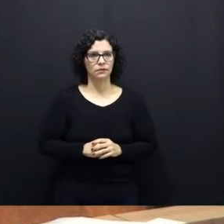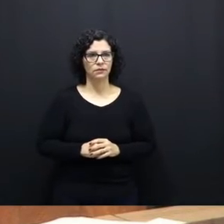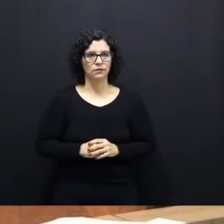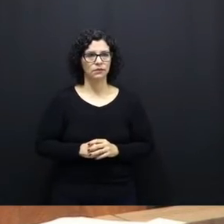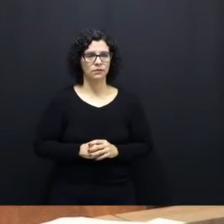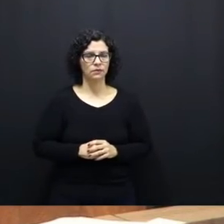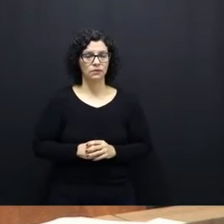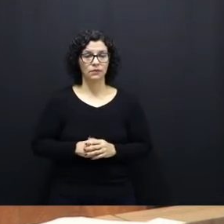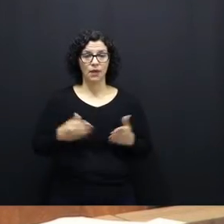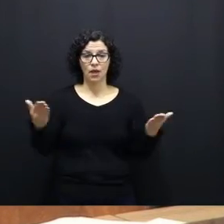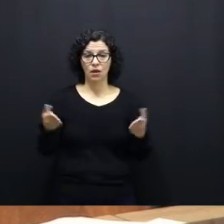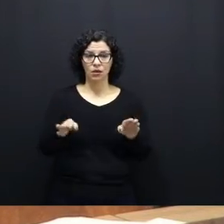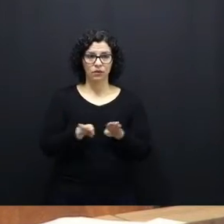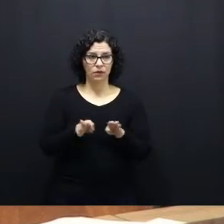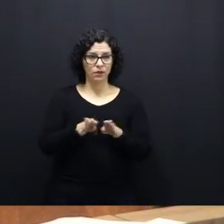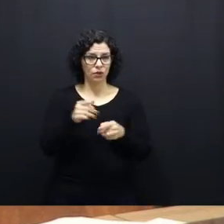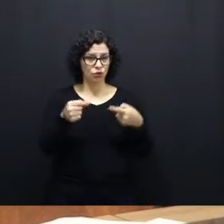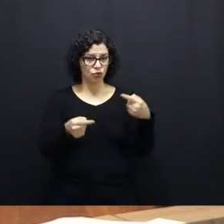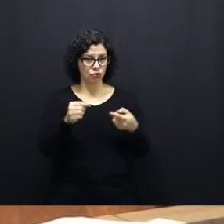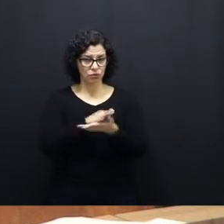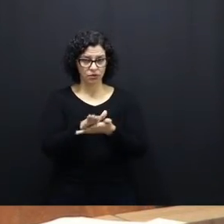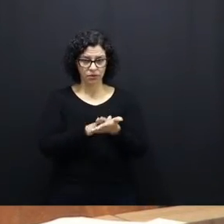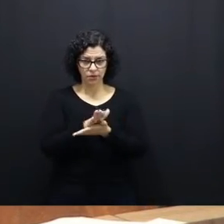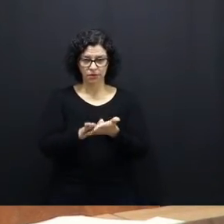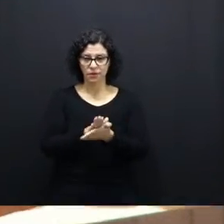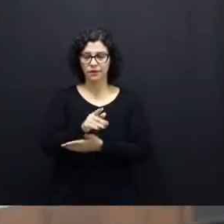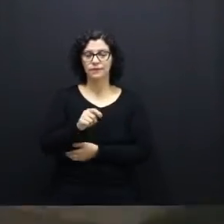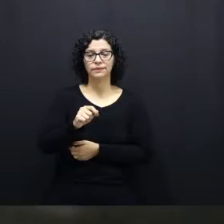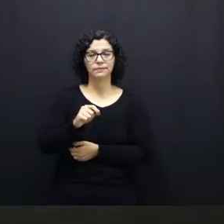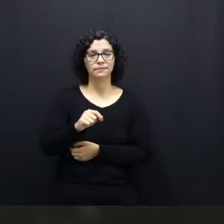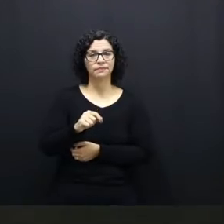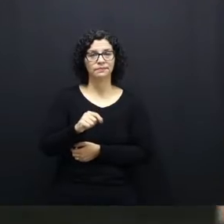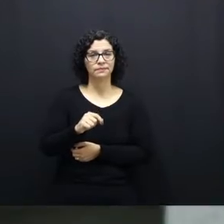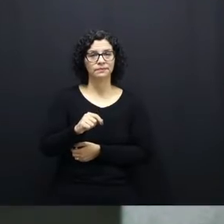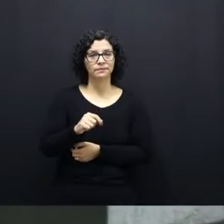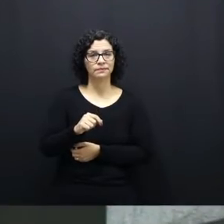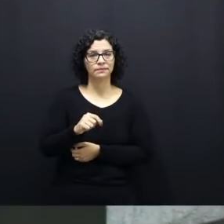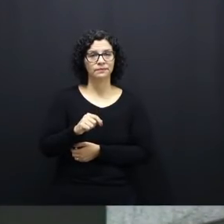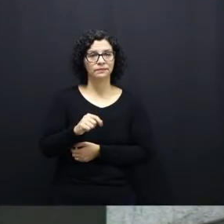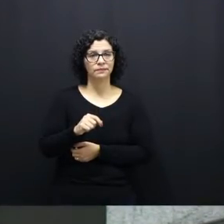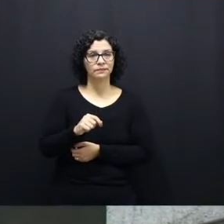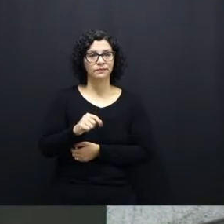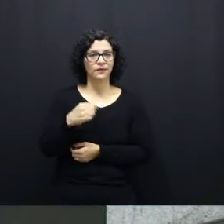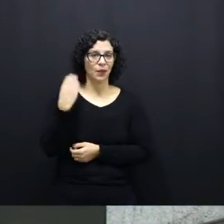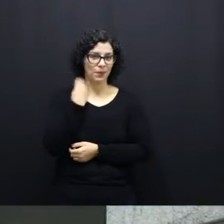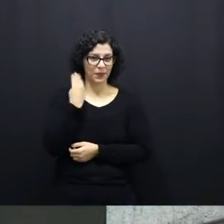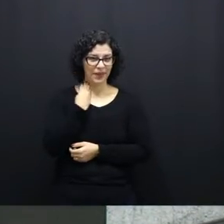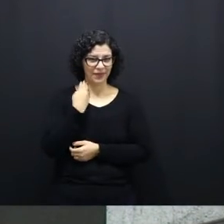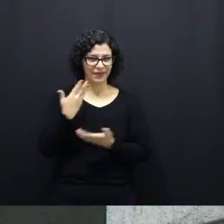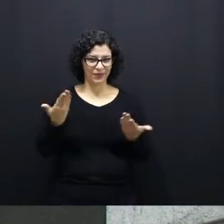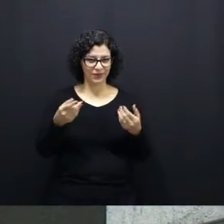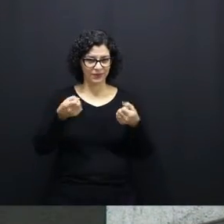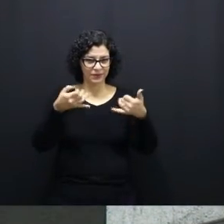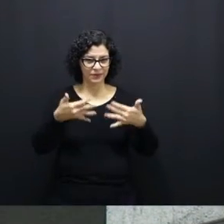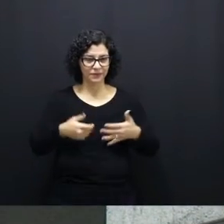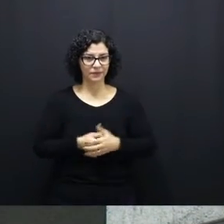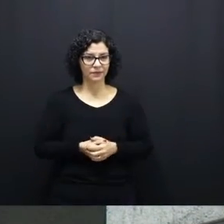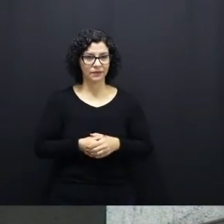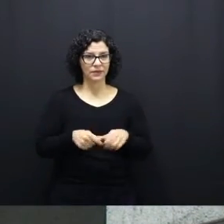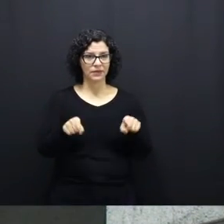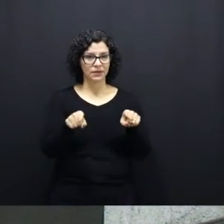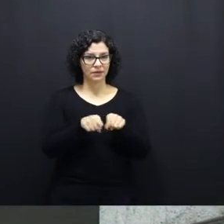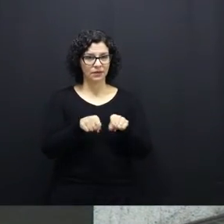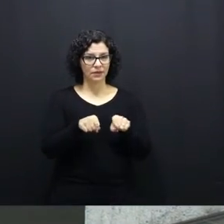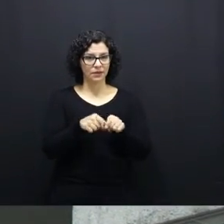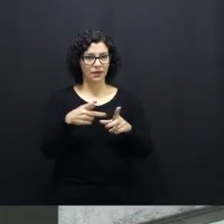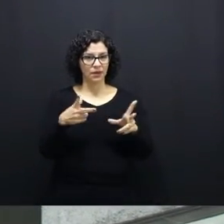e ainda com a palavra ainda não colocamos em votação a palavra autor do projeto o autor do projeto Vereador vida do banco é da mesma maneira